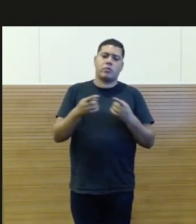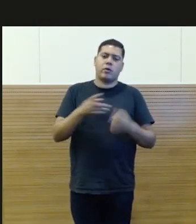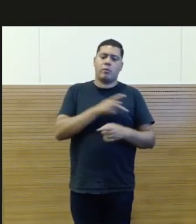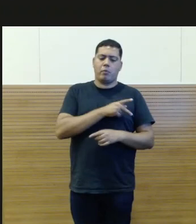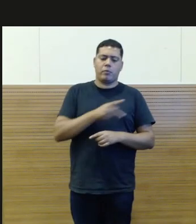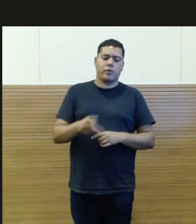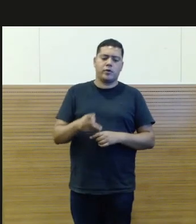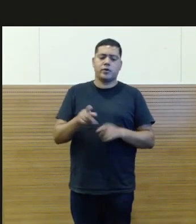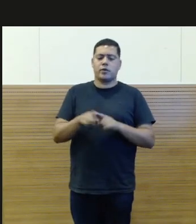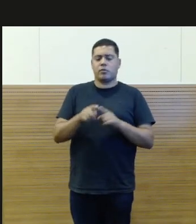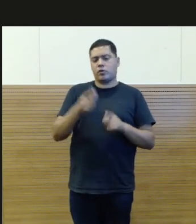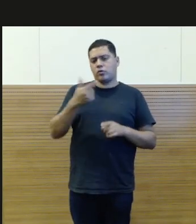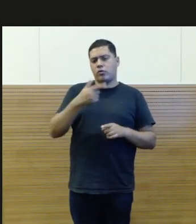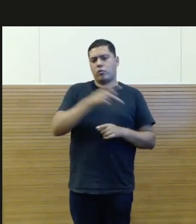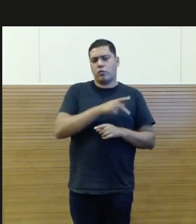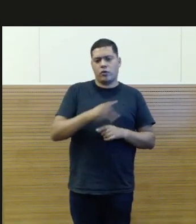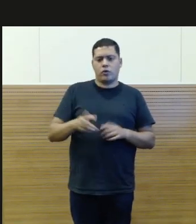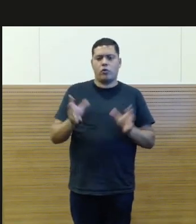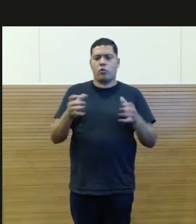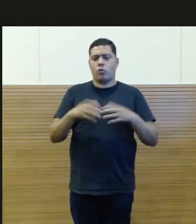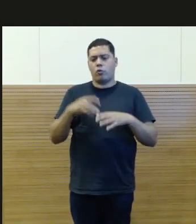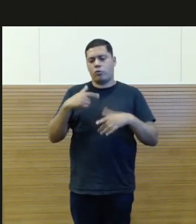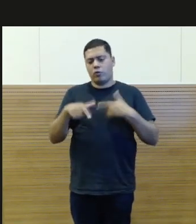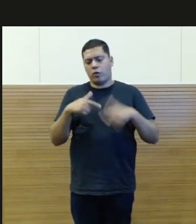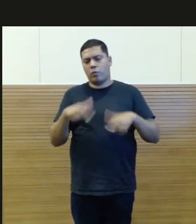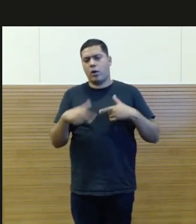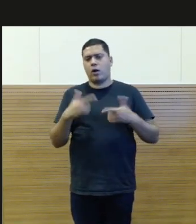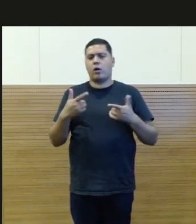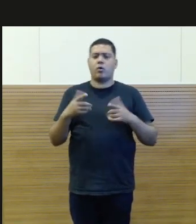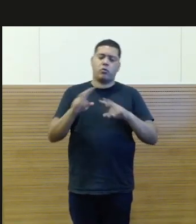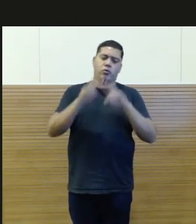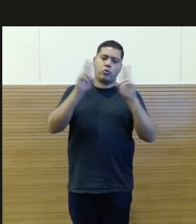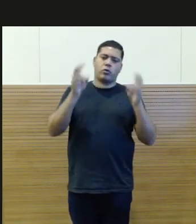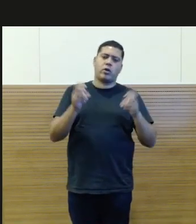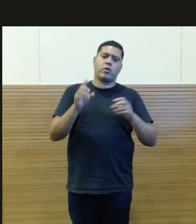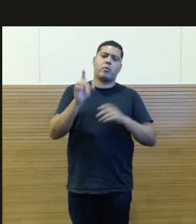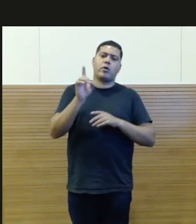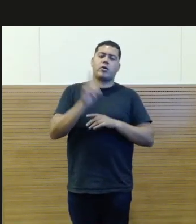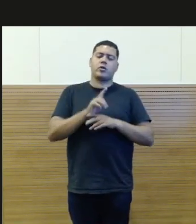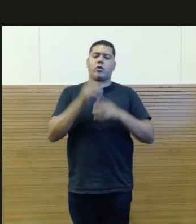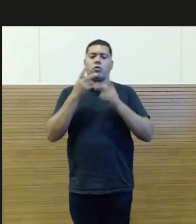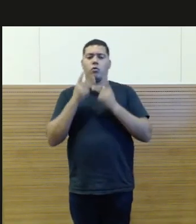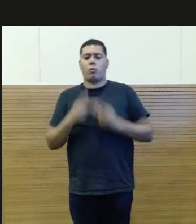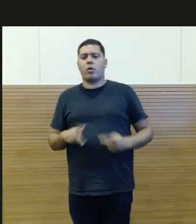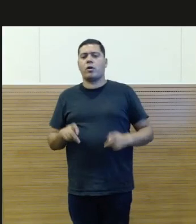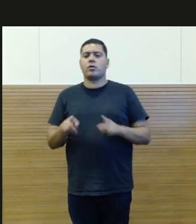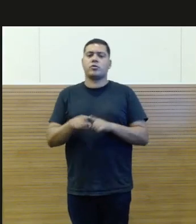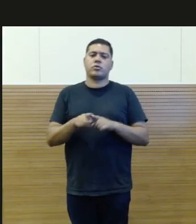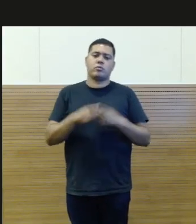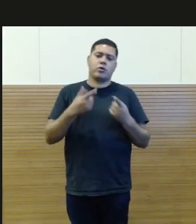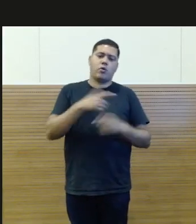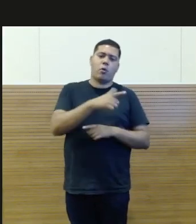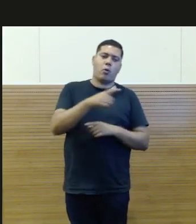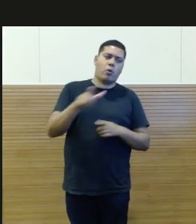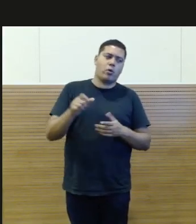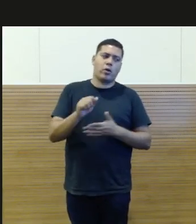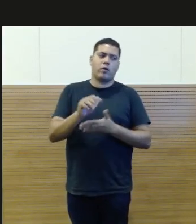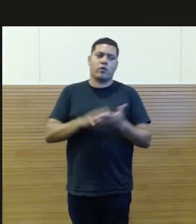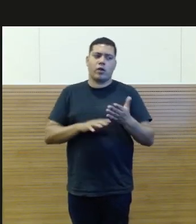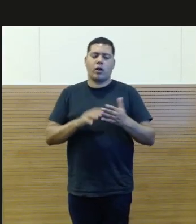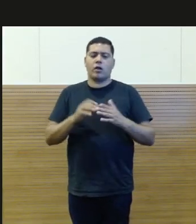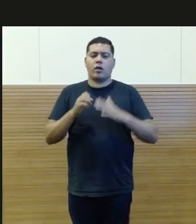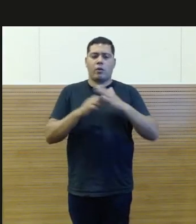presidente e vice-presidentes do grupo de trabalho sobre o tema de direitos humanos e empresas transnacionais e outras atividades